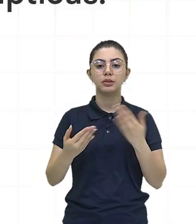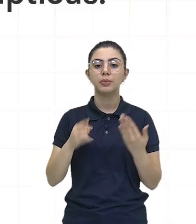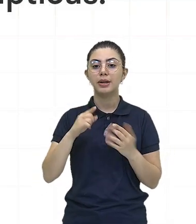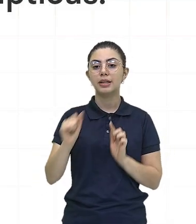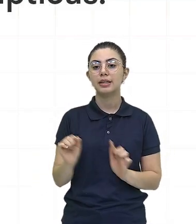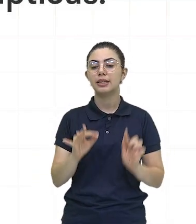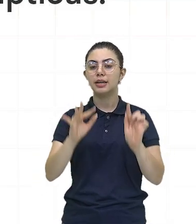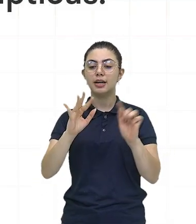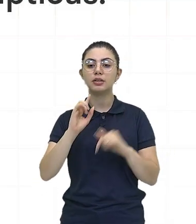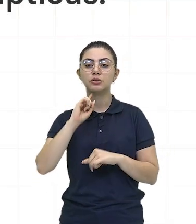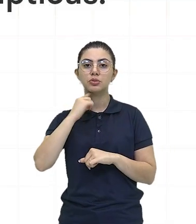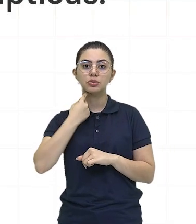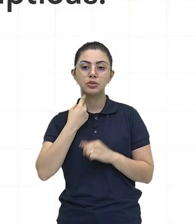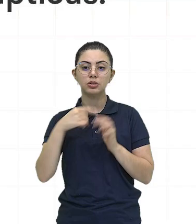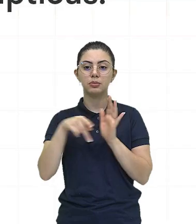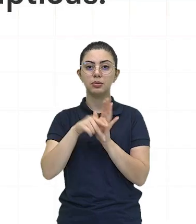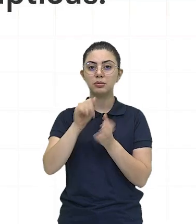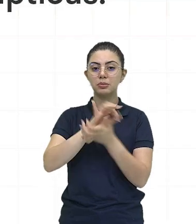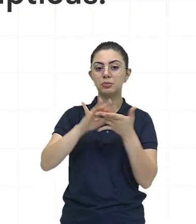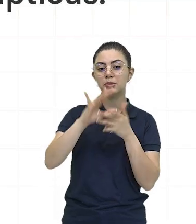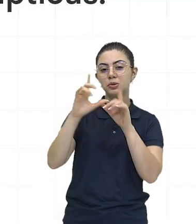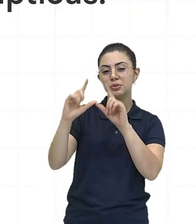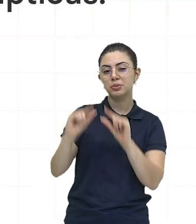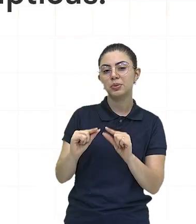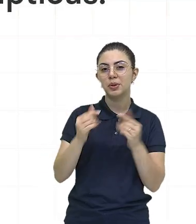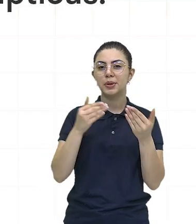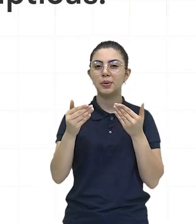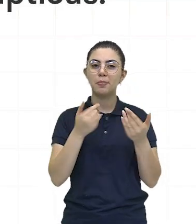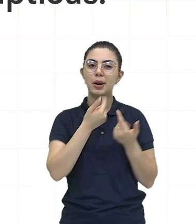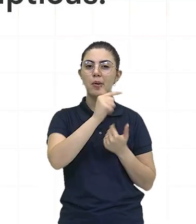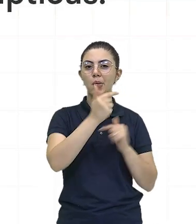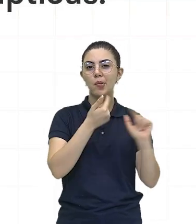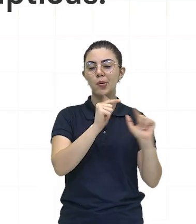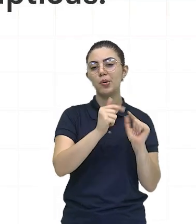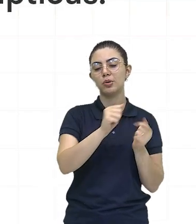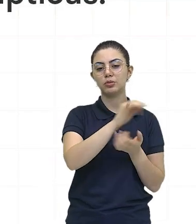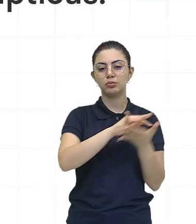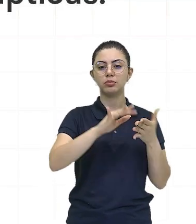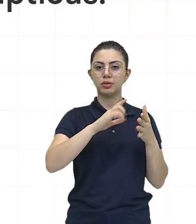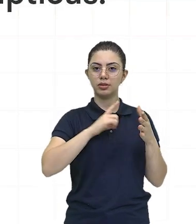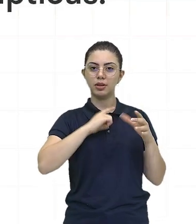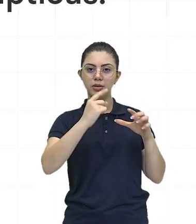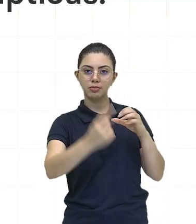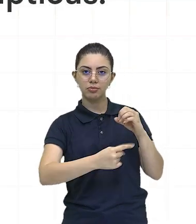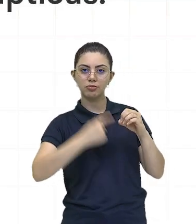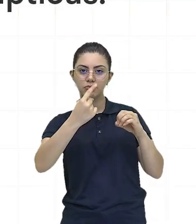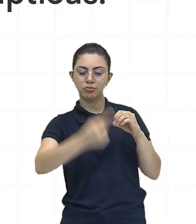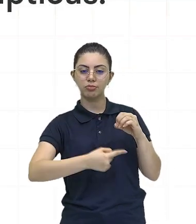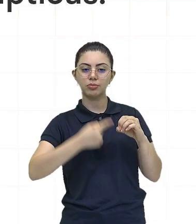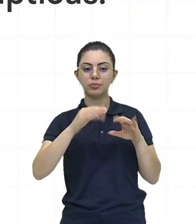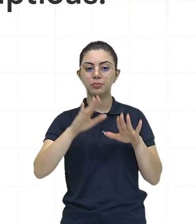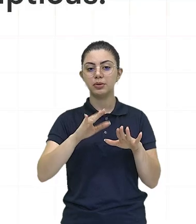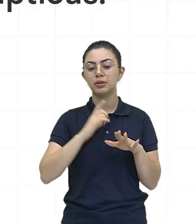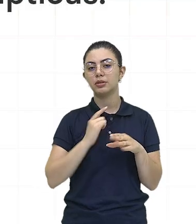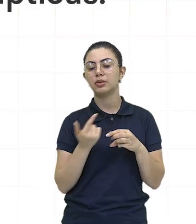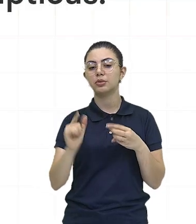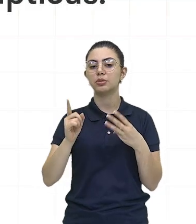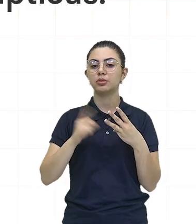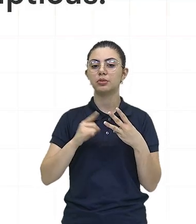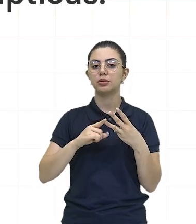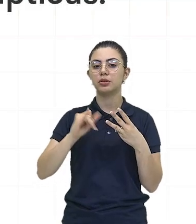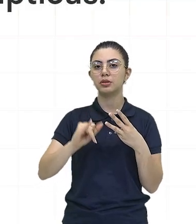menos gás e poeira interestelar em comparação com as galáxias espirais. Já as